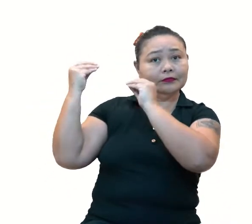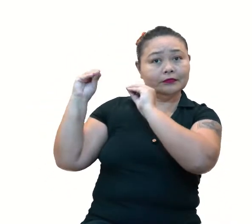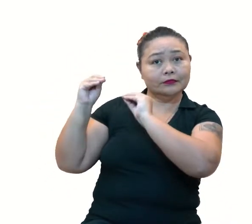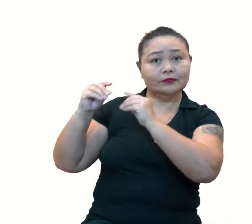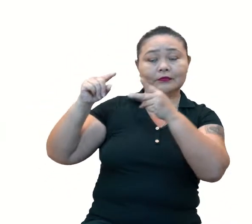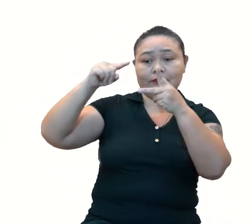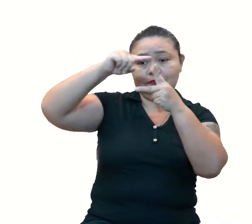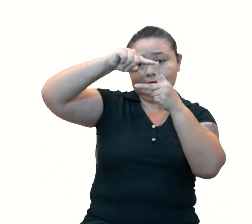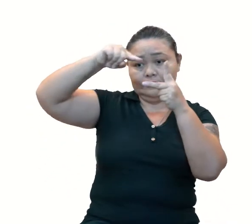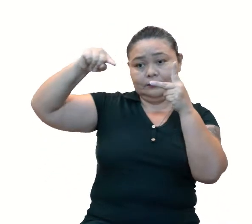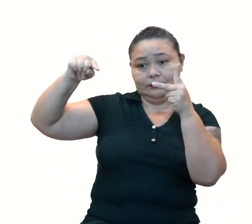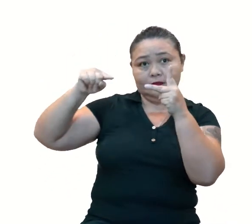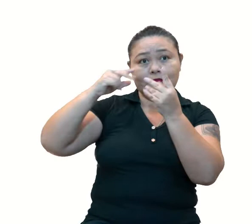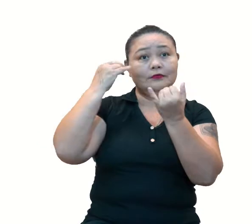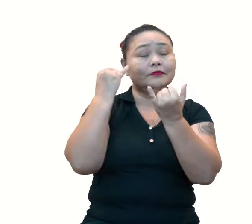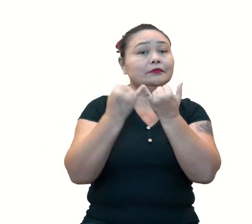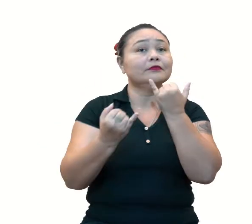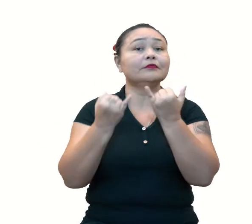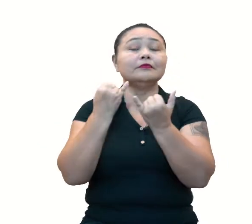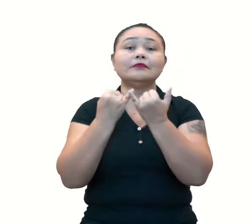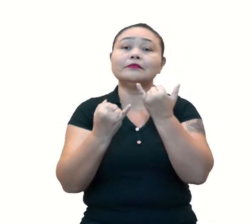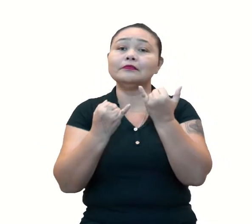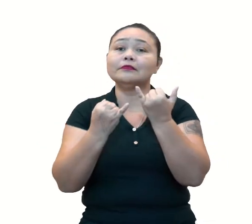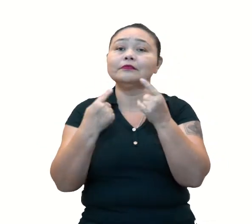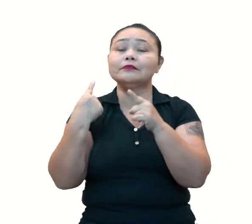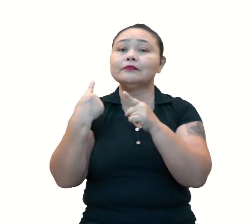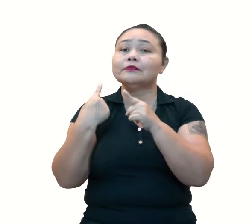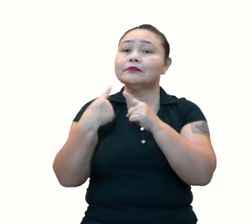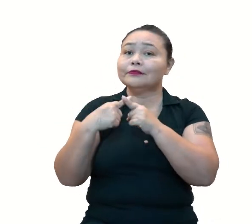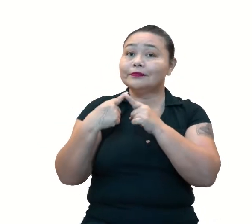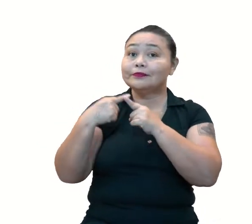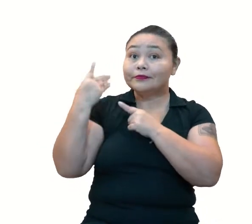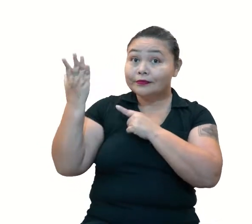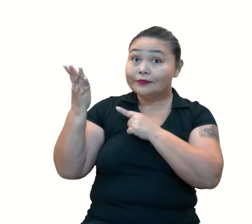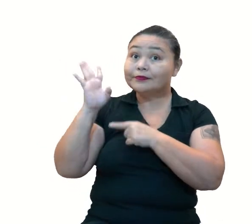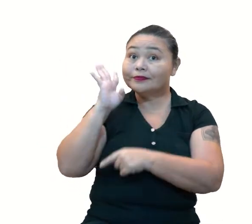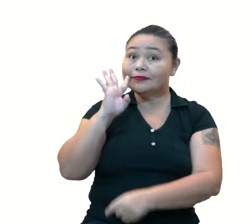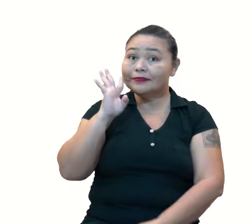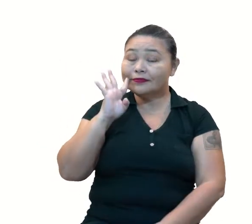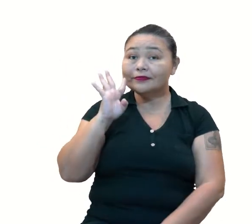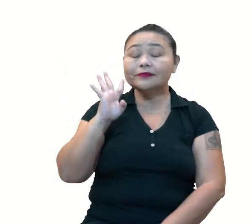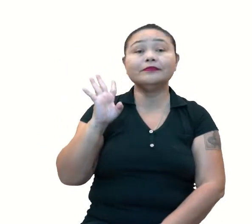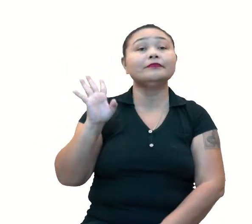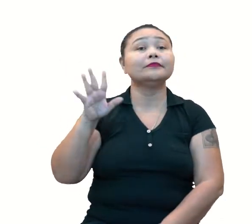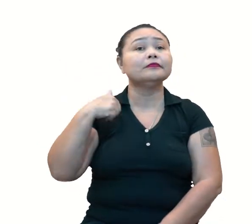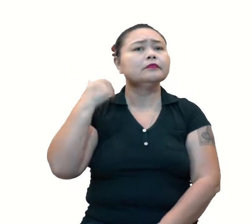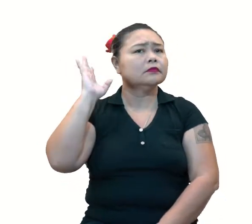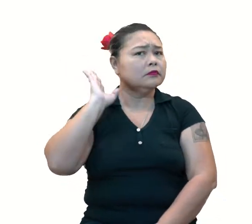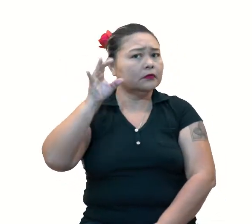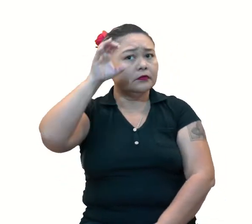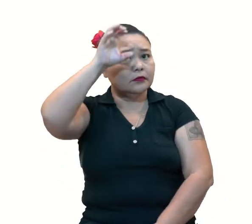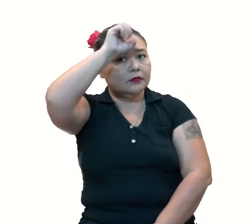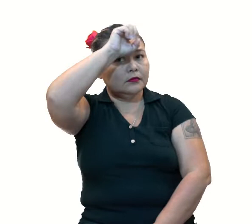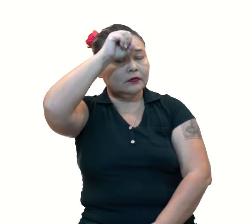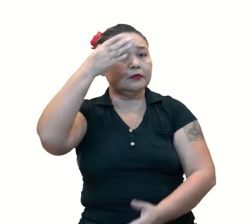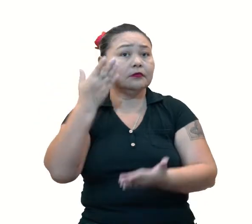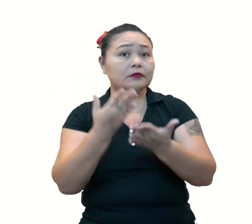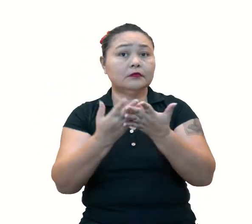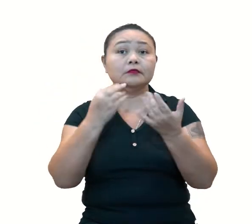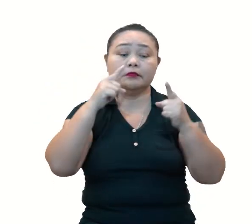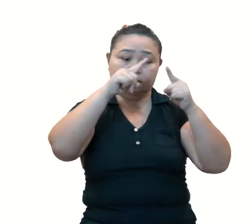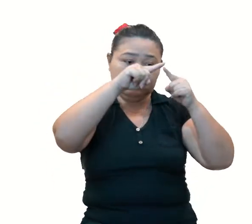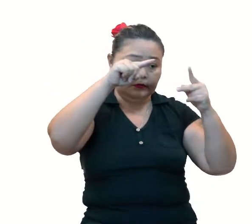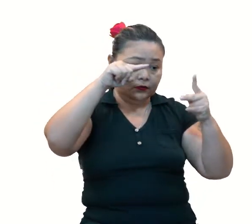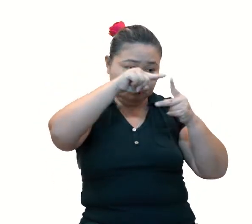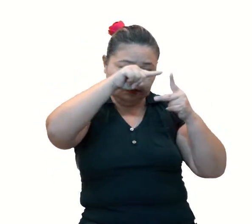triângulos semelhantes. E olha que legal! Por que a gente pode fazer isso? Porque a gente já aprendeu numa aula anterior semelhança de triângulos,